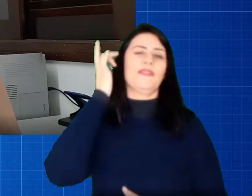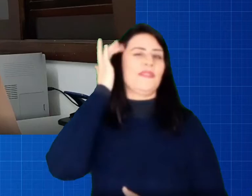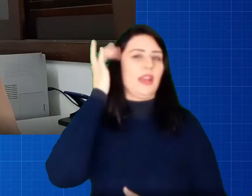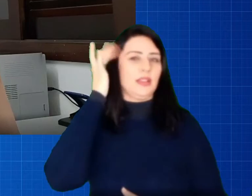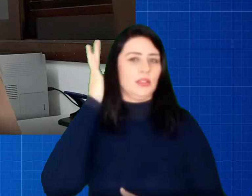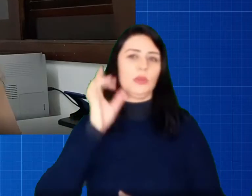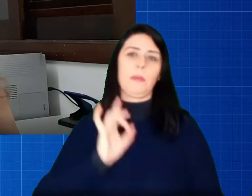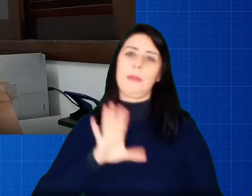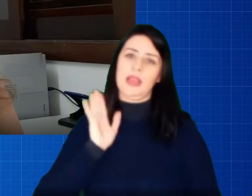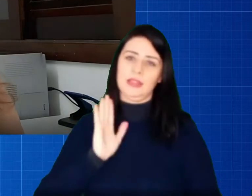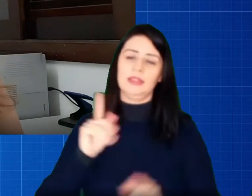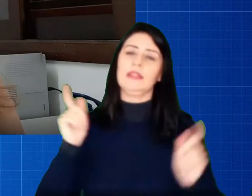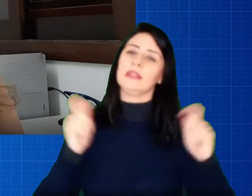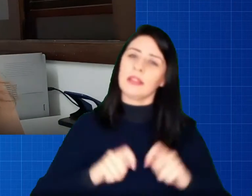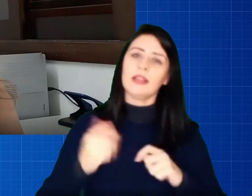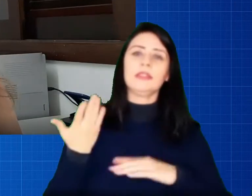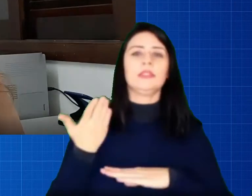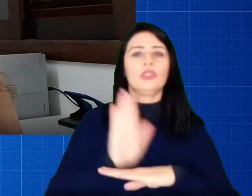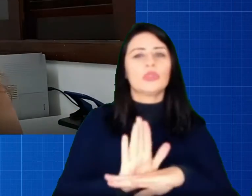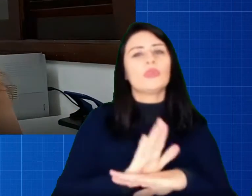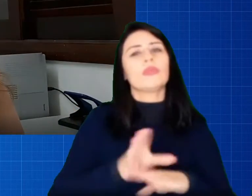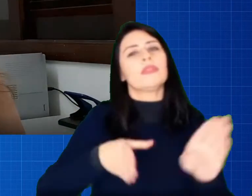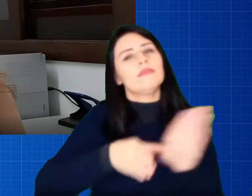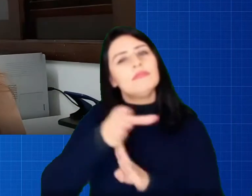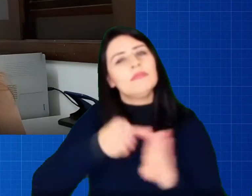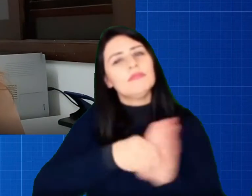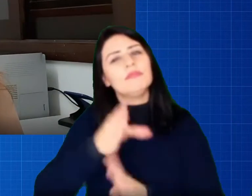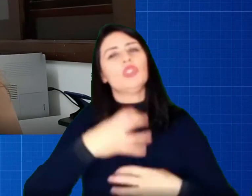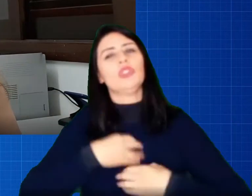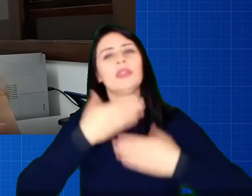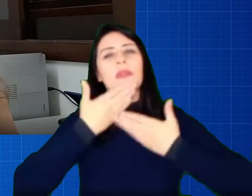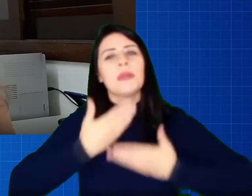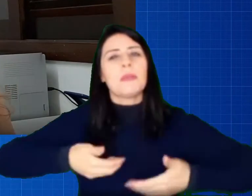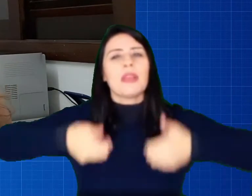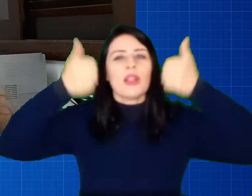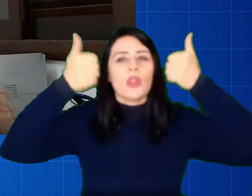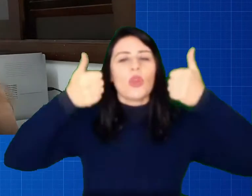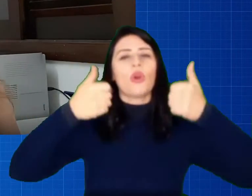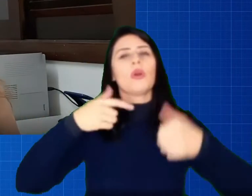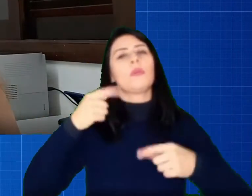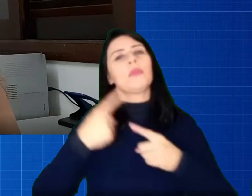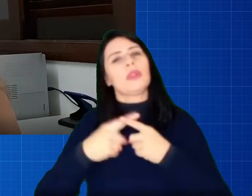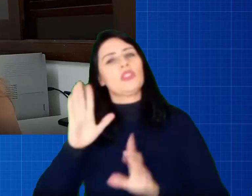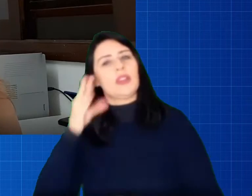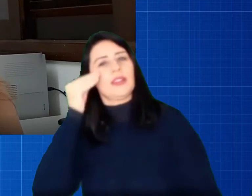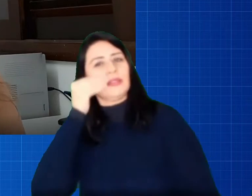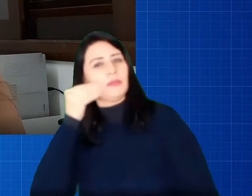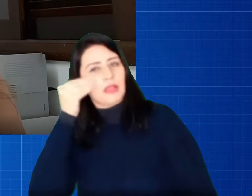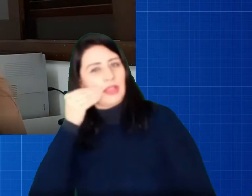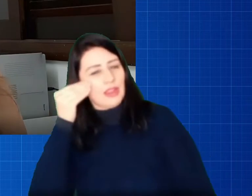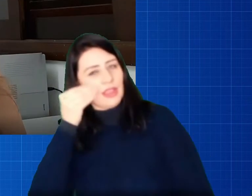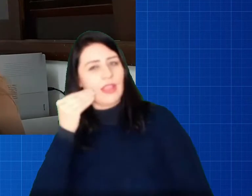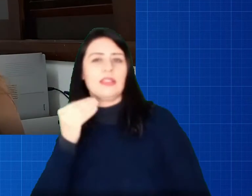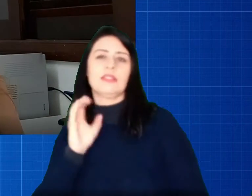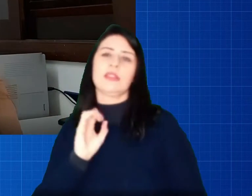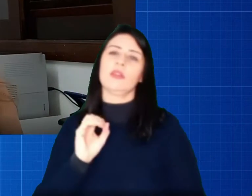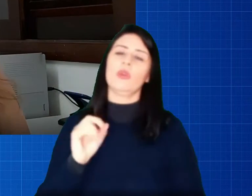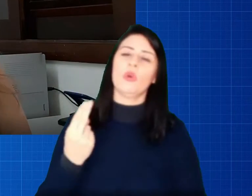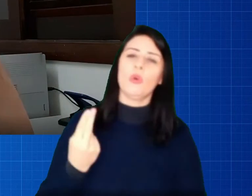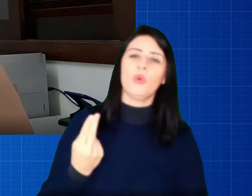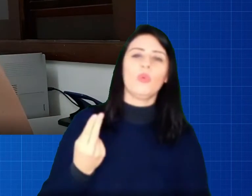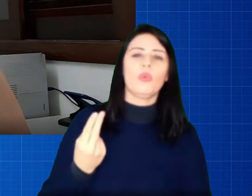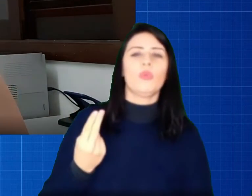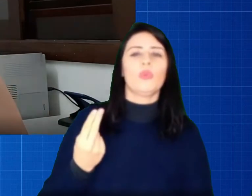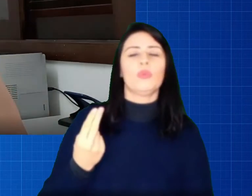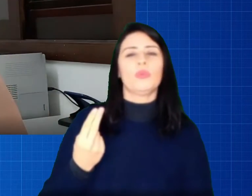falou, né, quando não é com os nossos filhos, é mais fácil. A gente pode ajudar vocês, a gente pode orientar vocês da melhor forma,